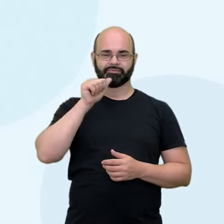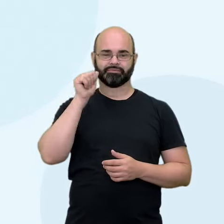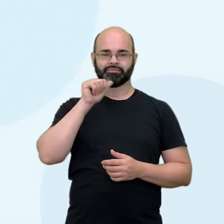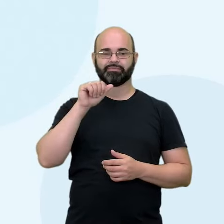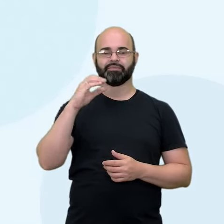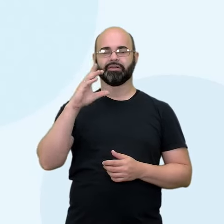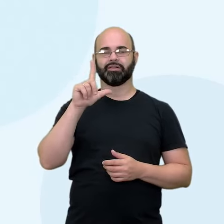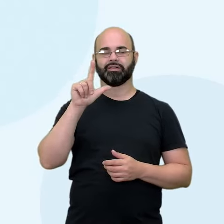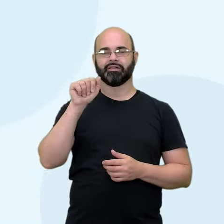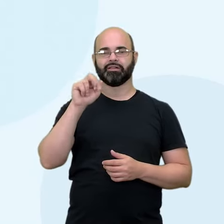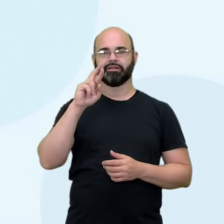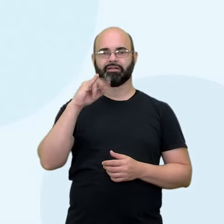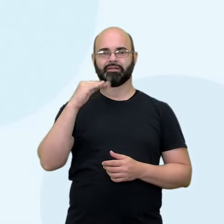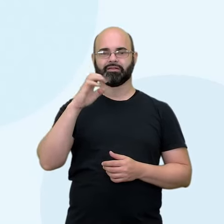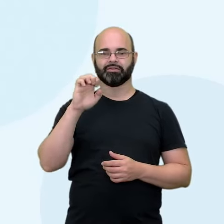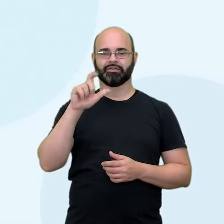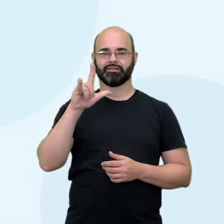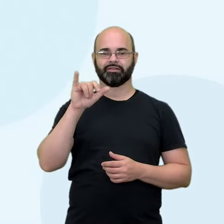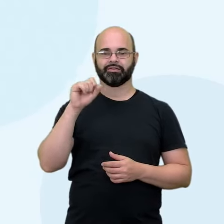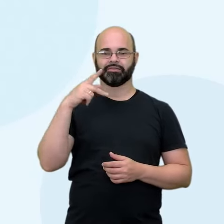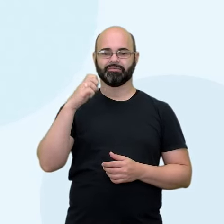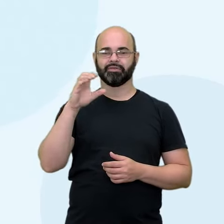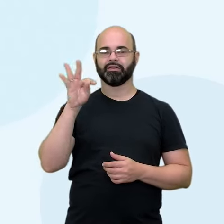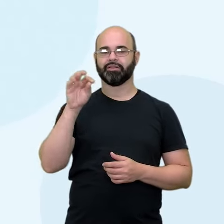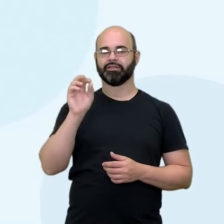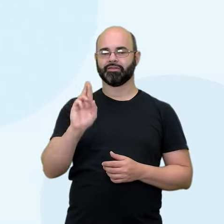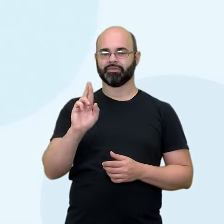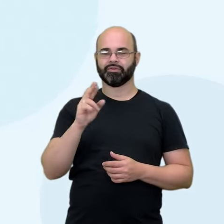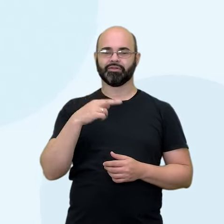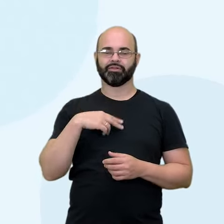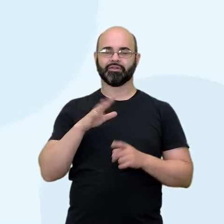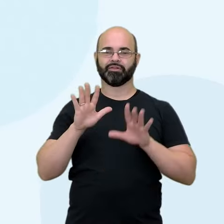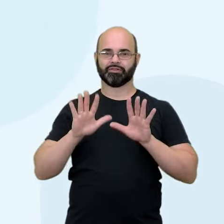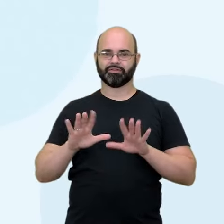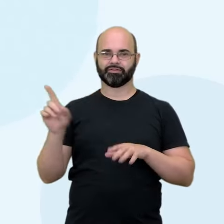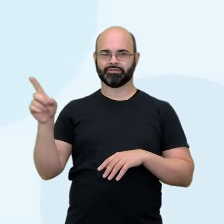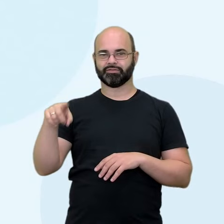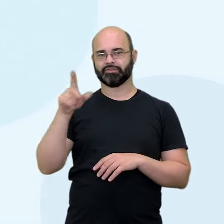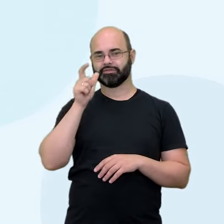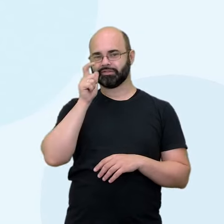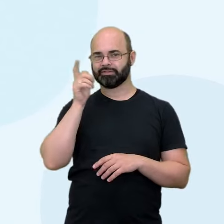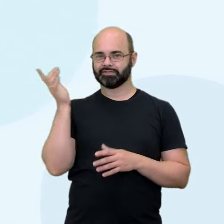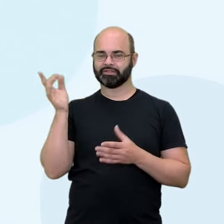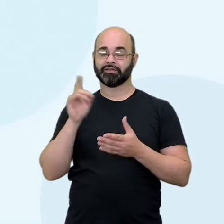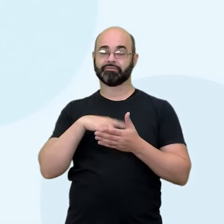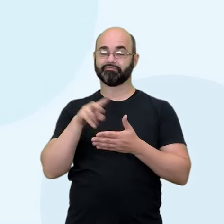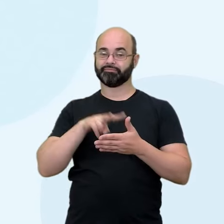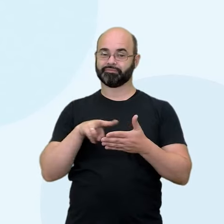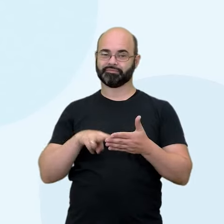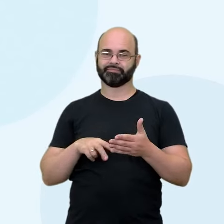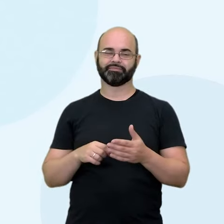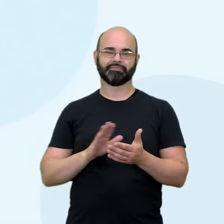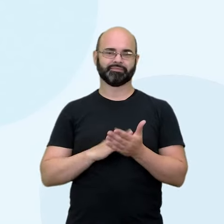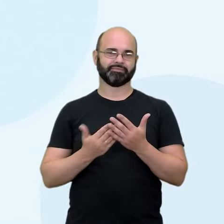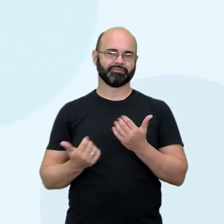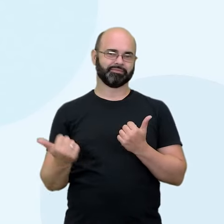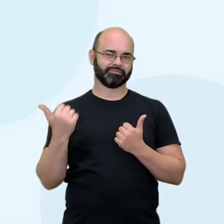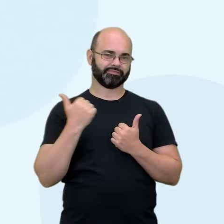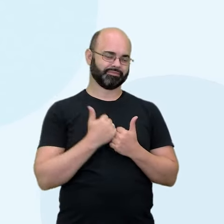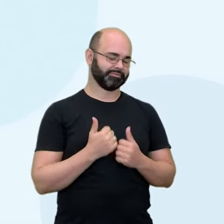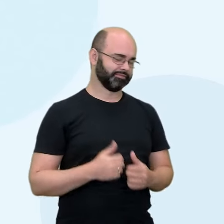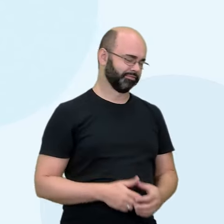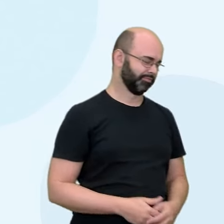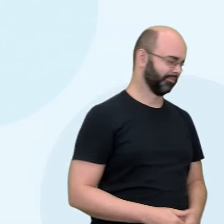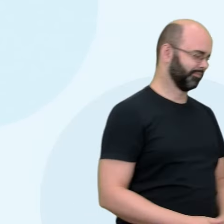Lispector, a mulher na literatura. Leiam Clarice Lispector, eu vou deixar lá na tela só porque eu gosto dela, em silêncio, assim, porque eu amo essa mulher. É uma